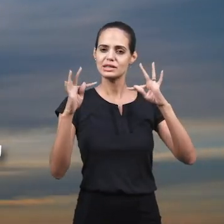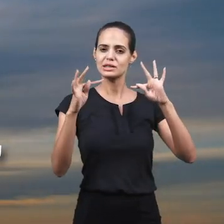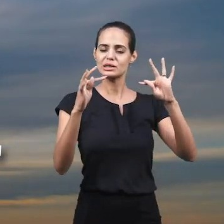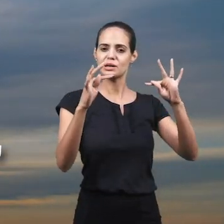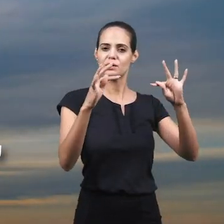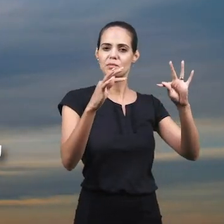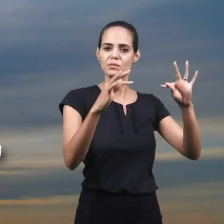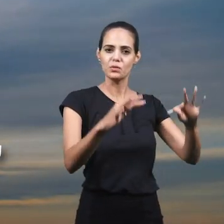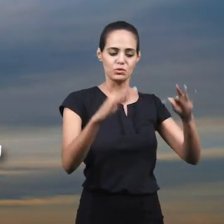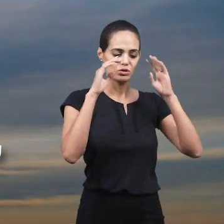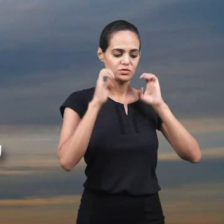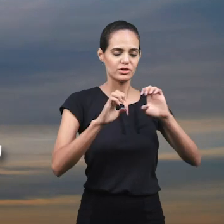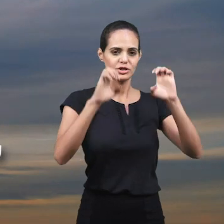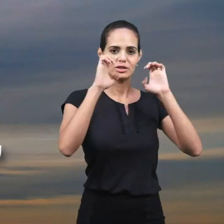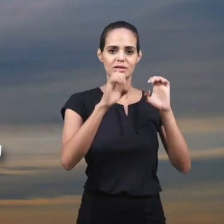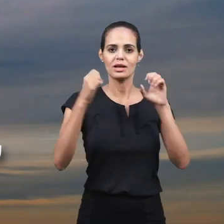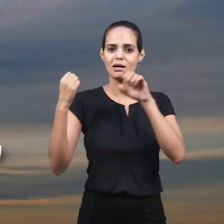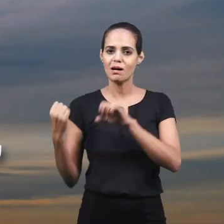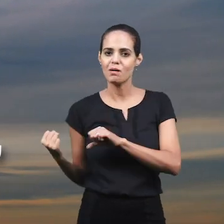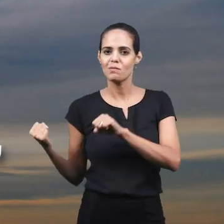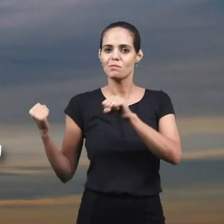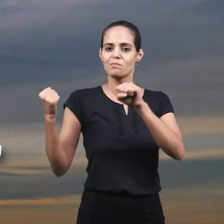de ouro te